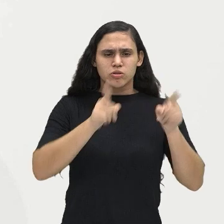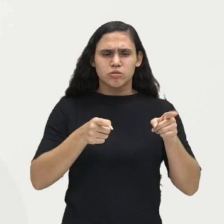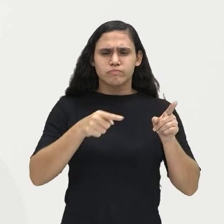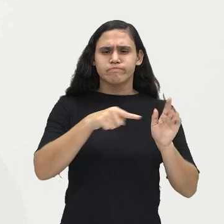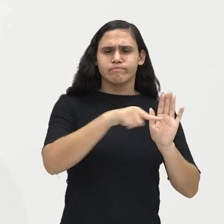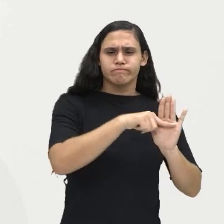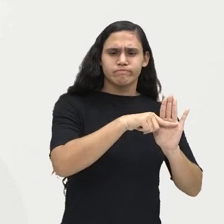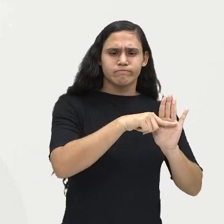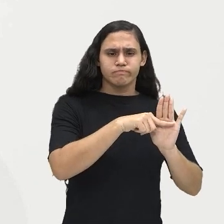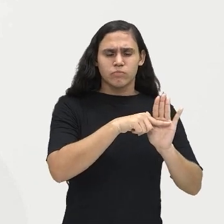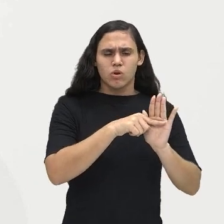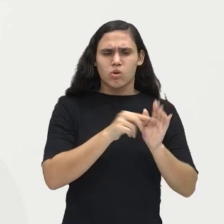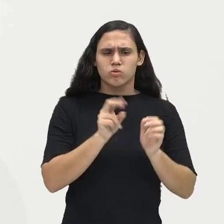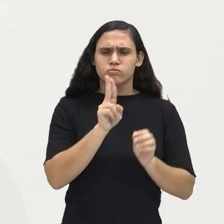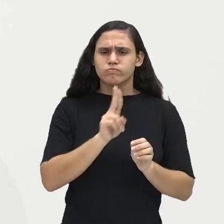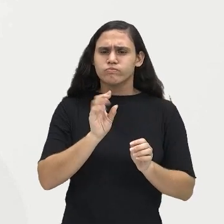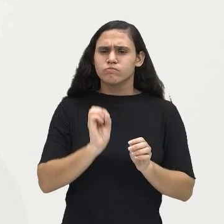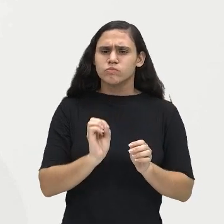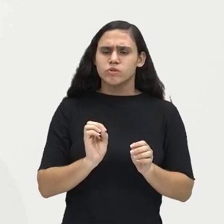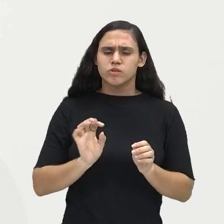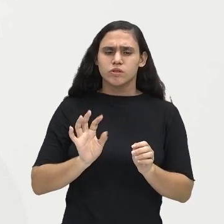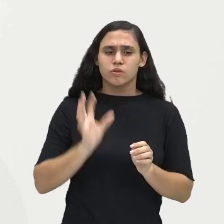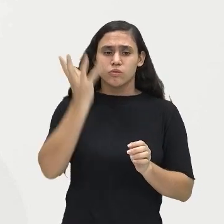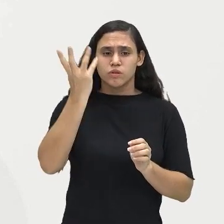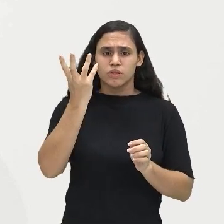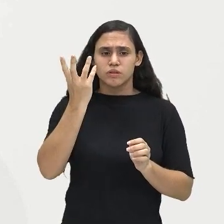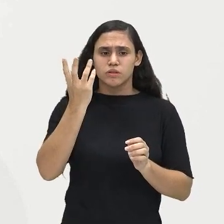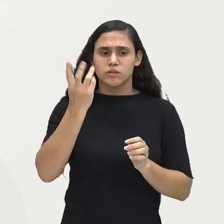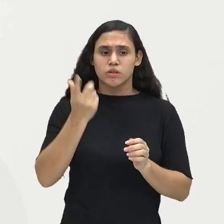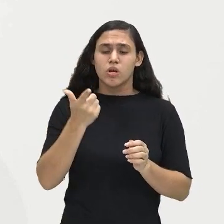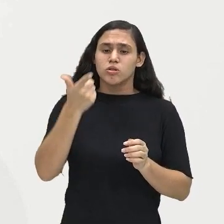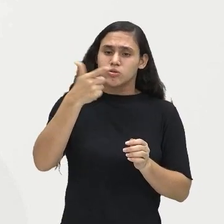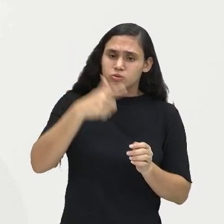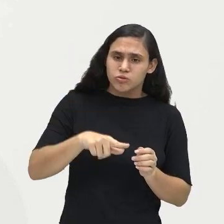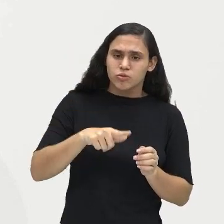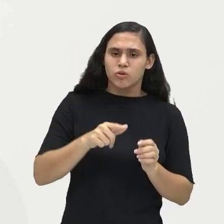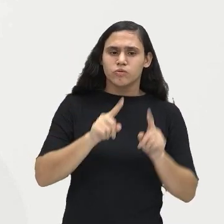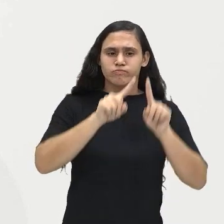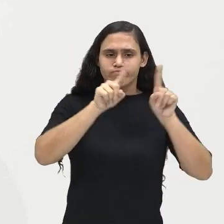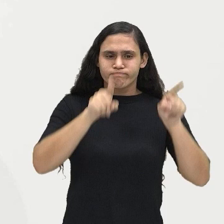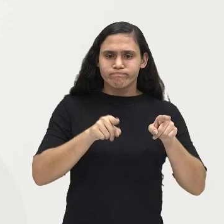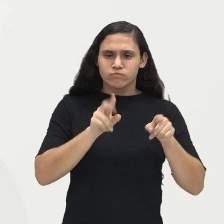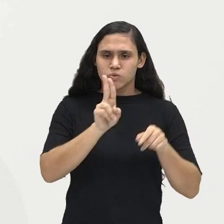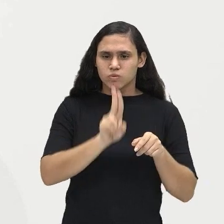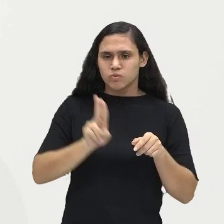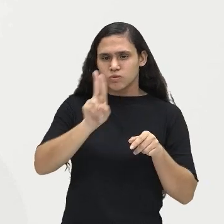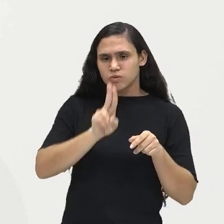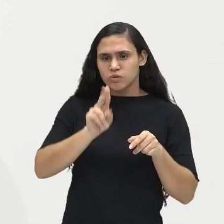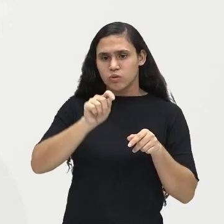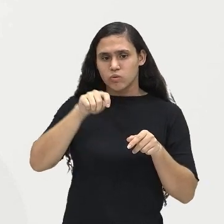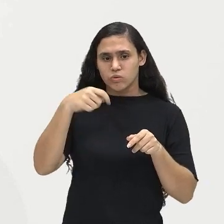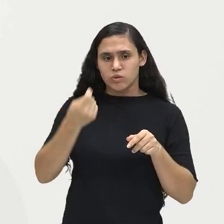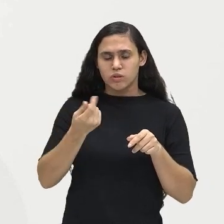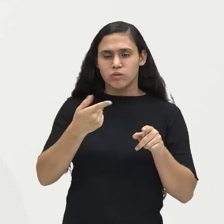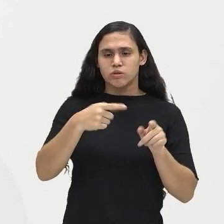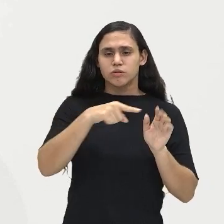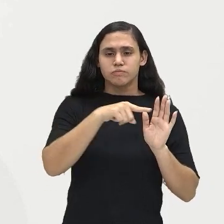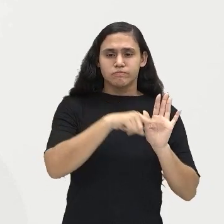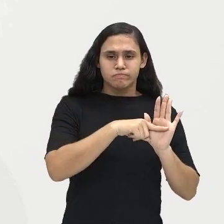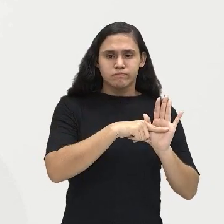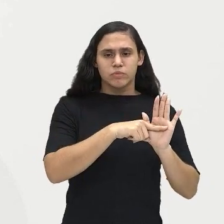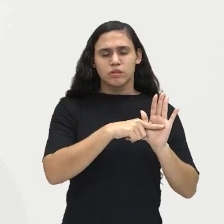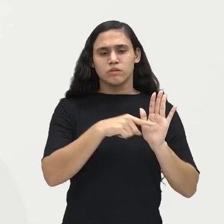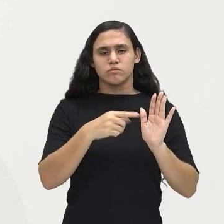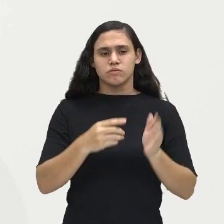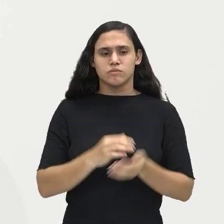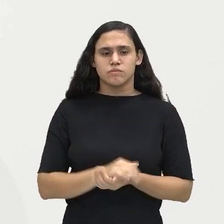faço nesse caso? Repete o sinal que está dentro do parêntese. É só isso. Se fora do parêntese for o sinal de mais, você vai